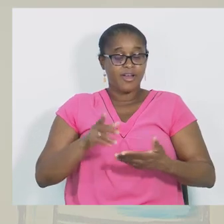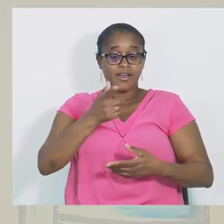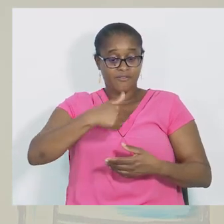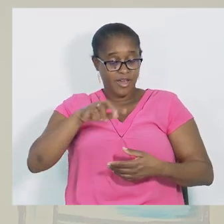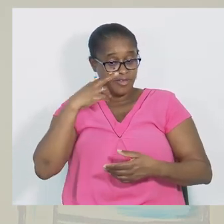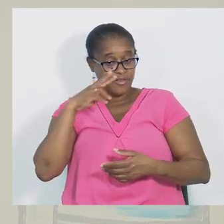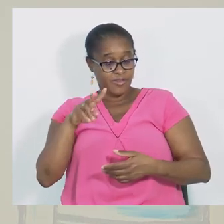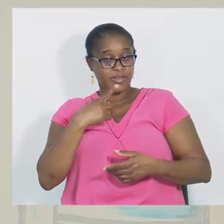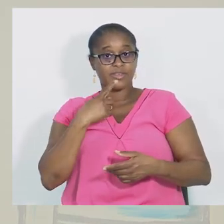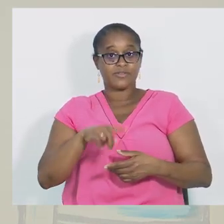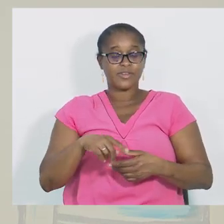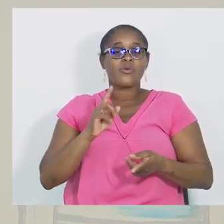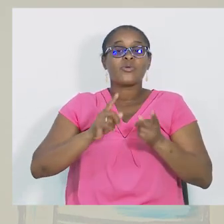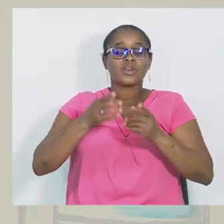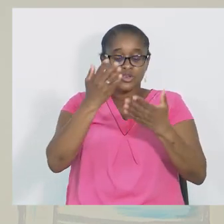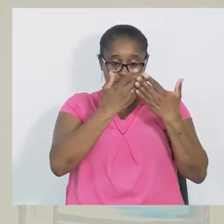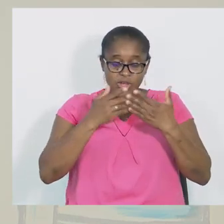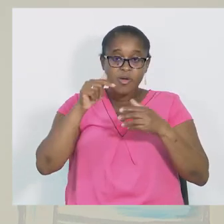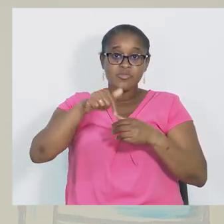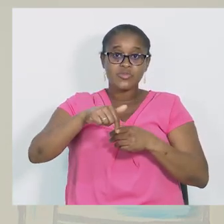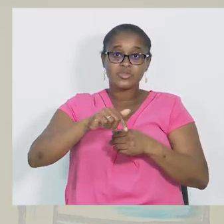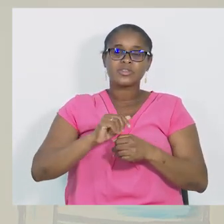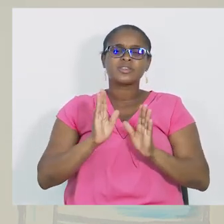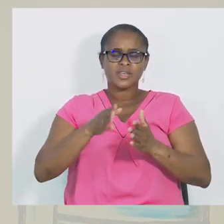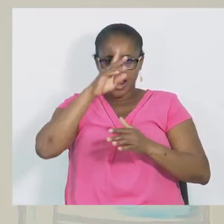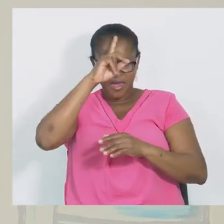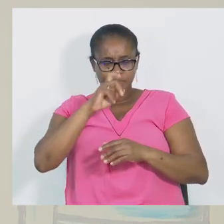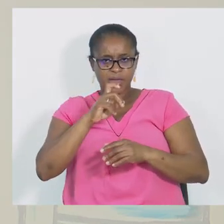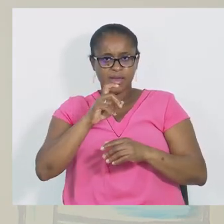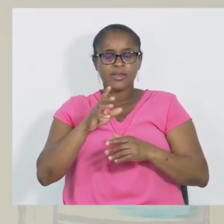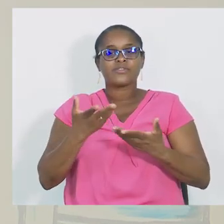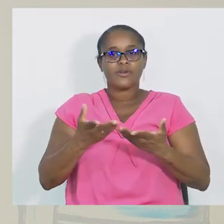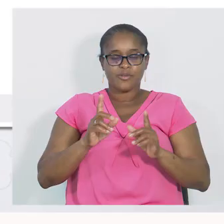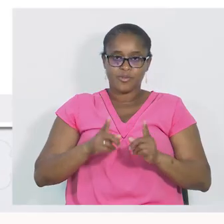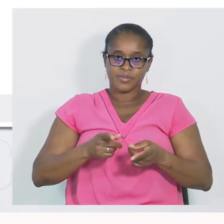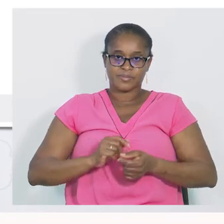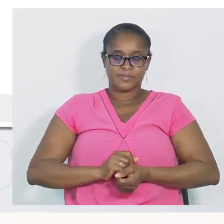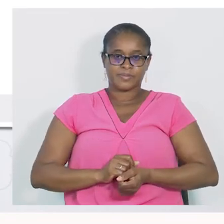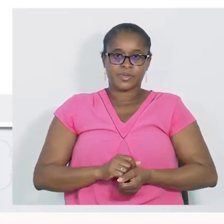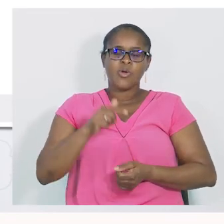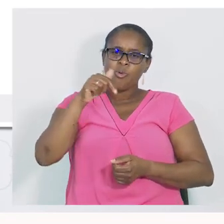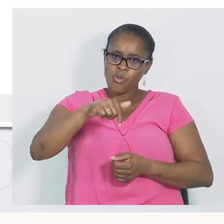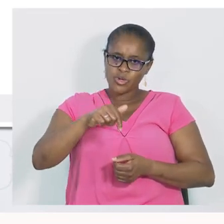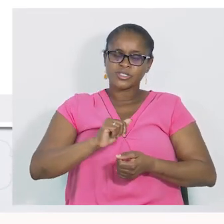Seus, determinante possessivo plural masculino.